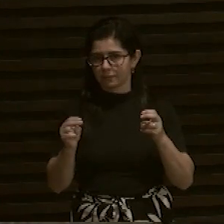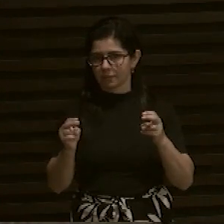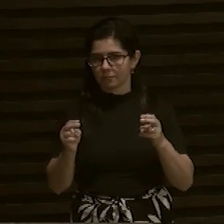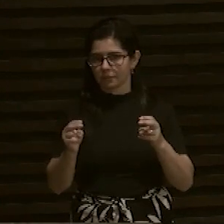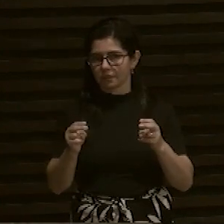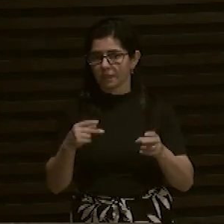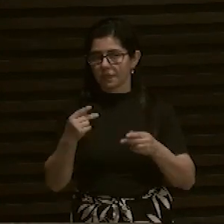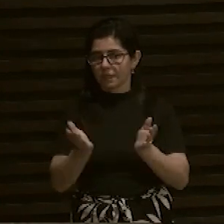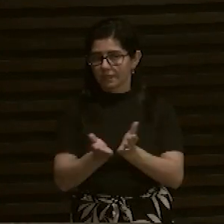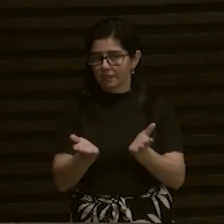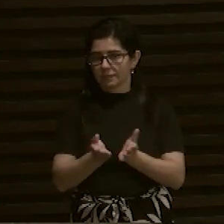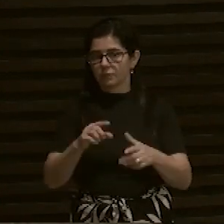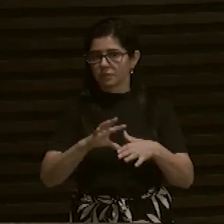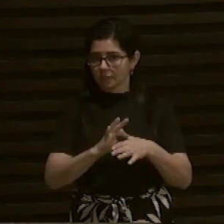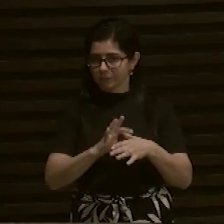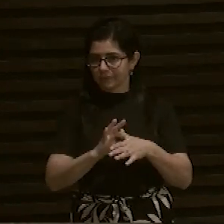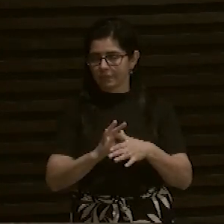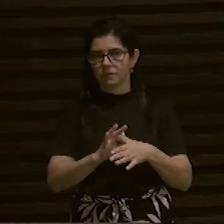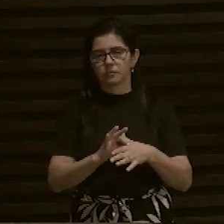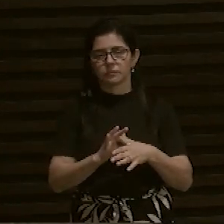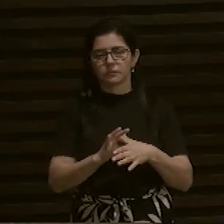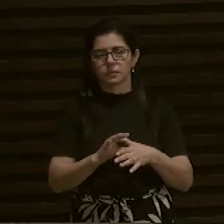carnal. E isso é uma expressão que a gente...